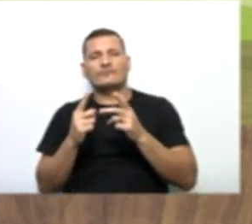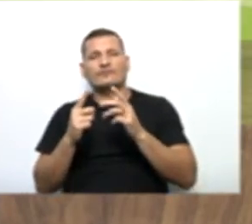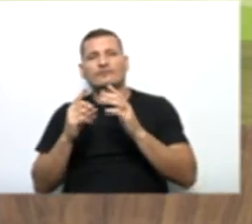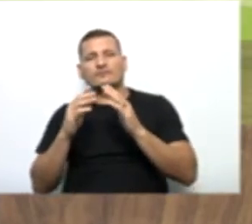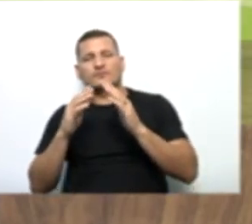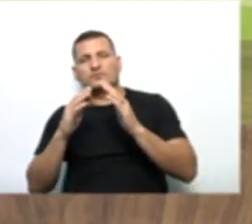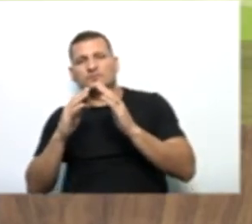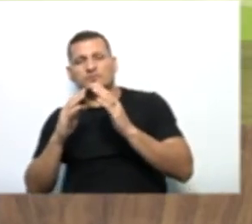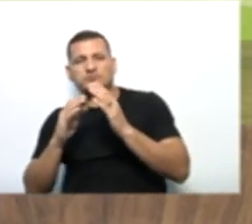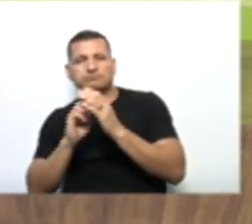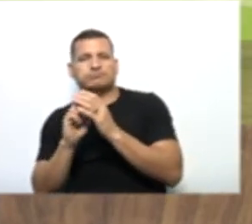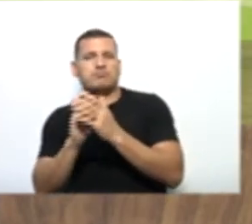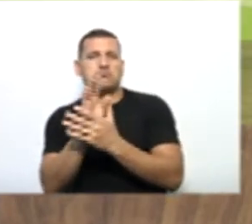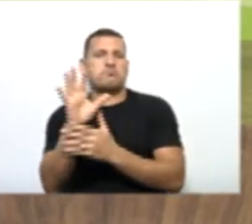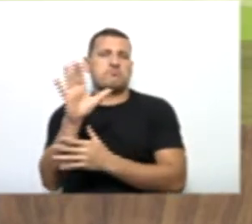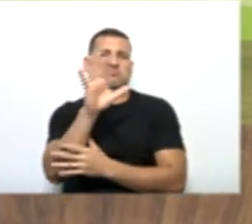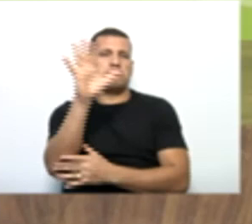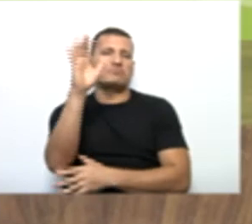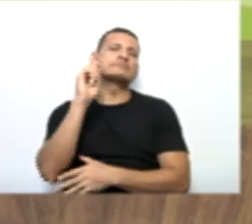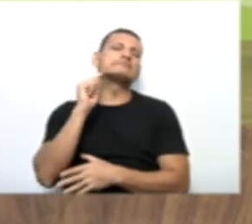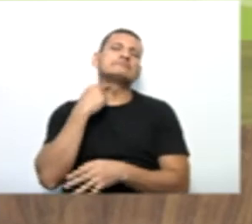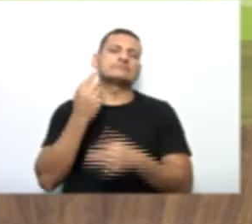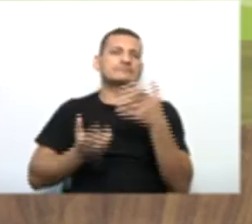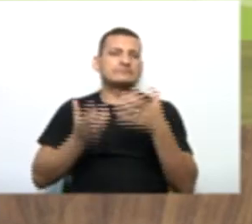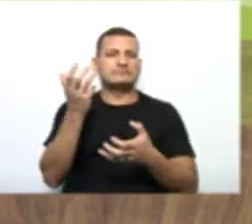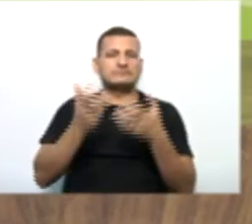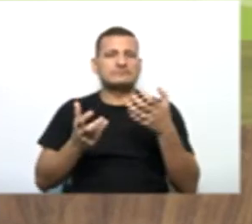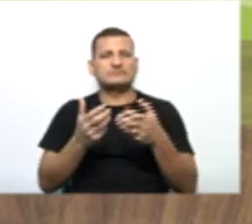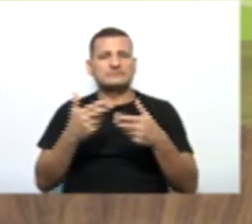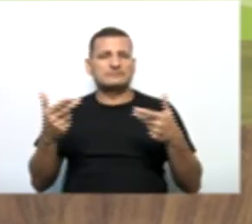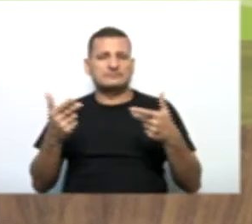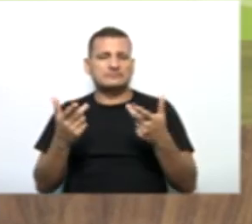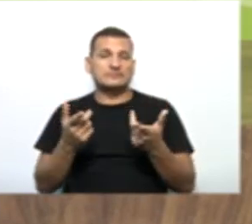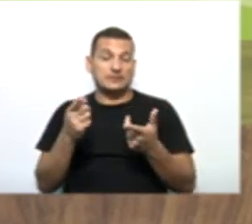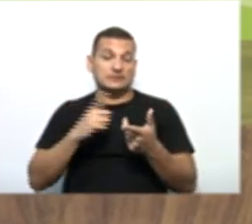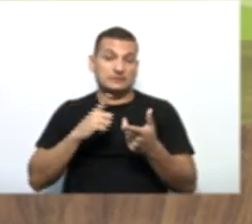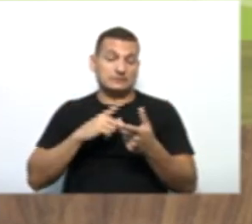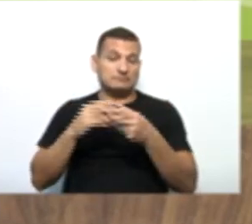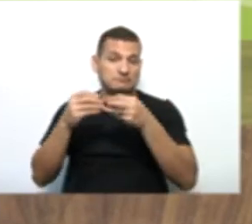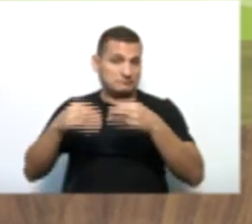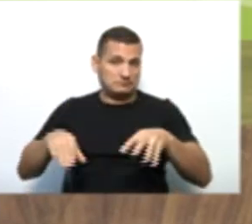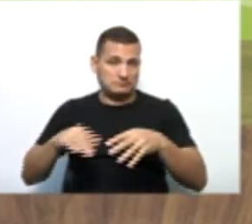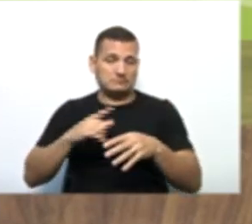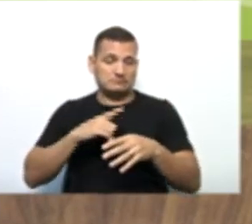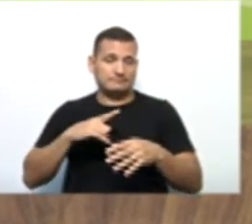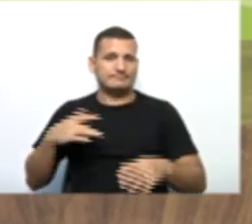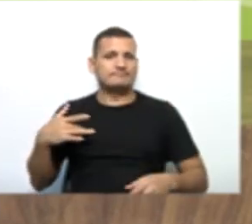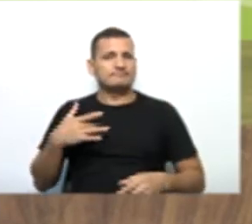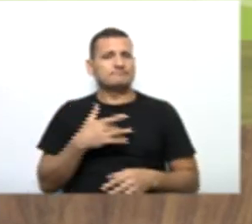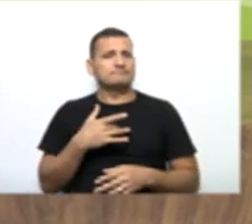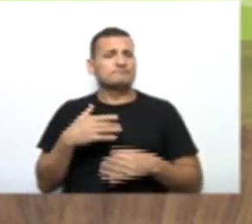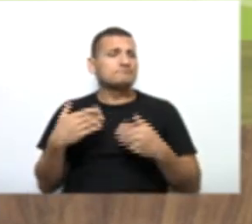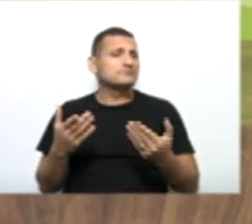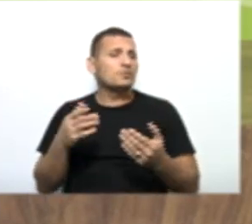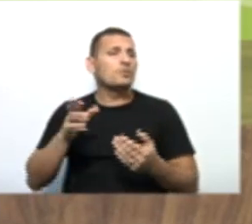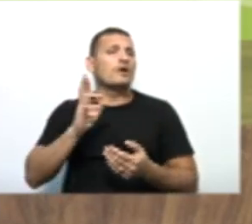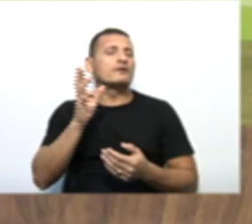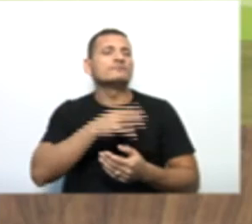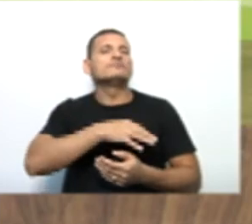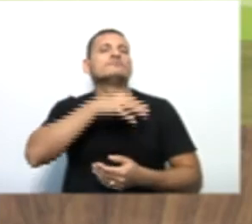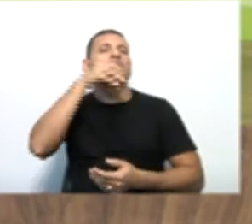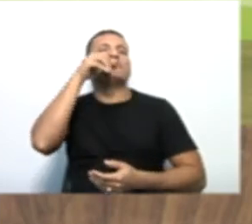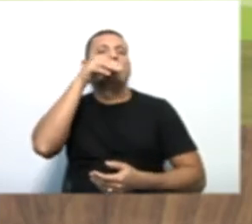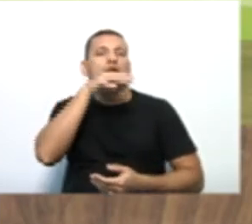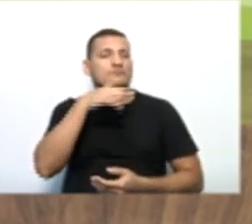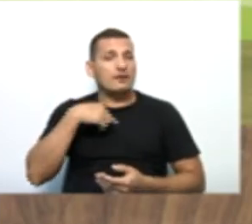soltam ácidos, que soltam qualquer tipo de coisa que não aliás, que é prejudicial à saúde. E aí, quem vai respirar tudo isso?